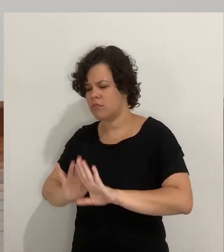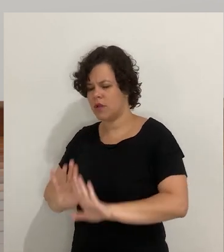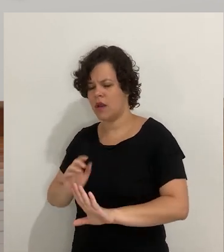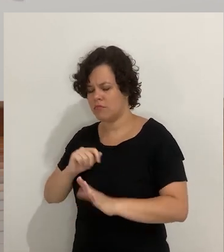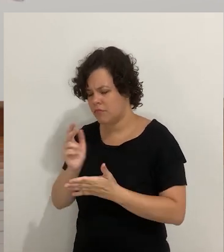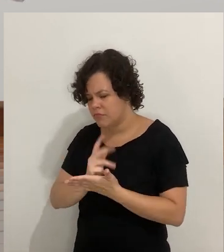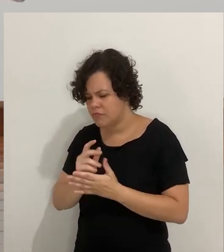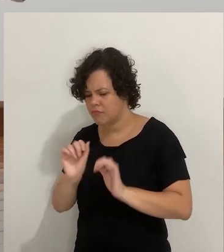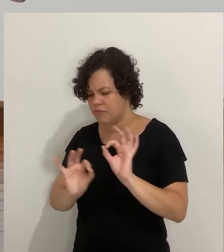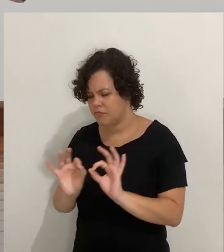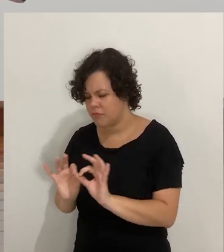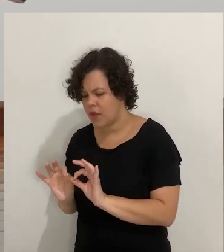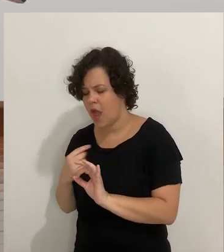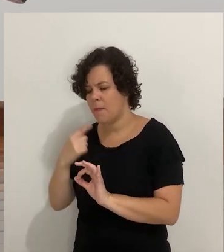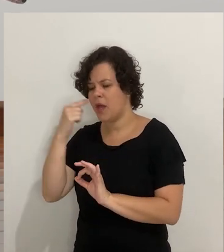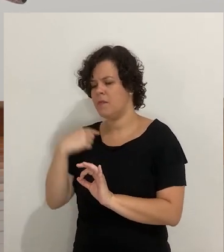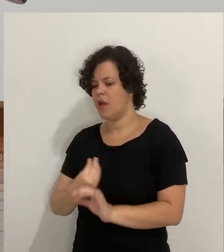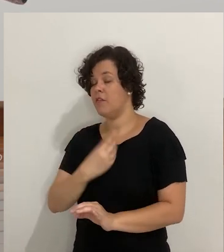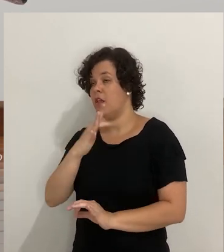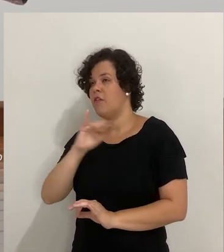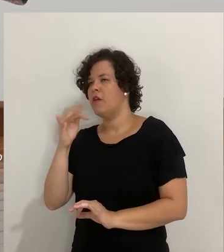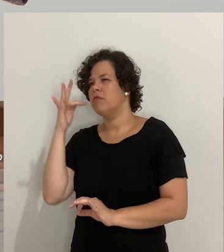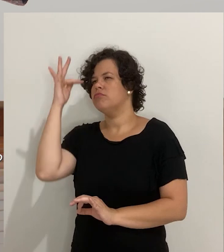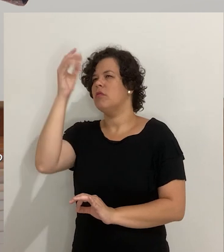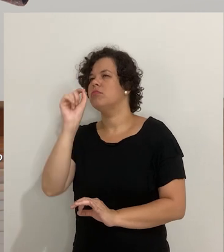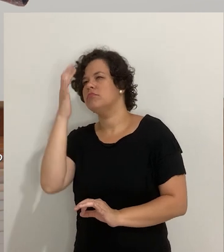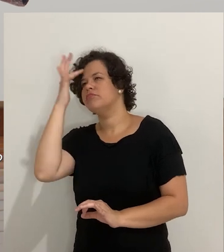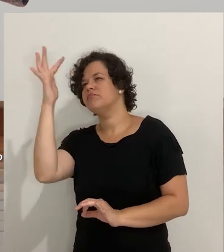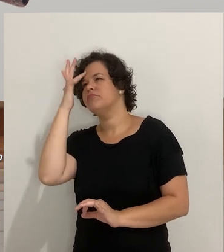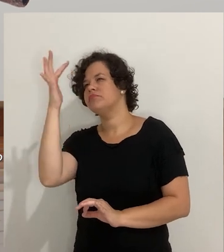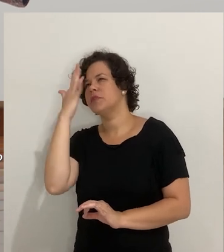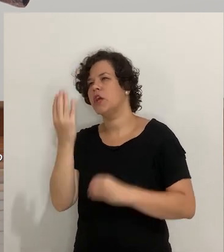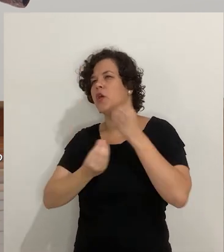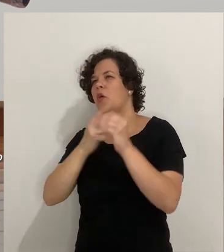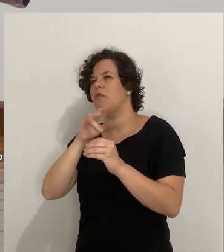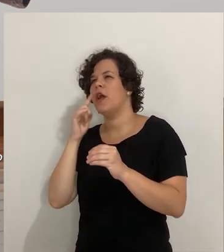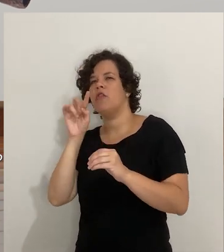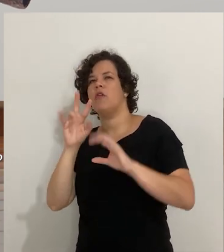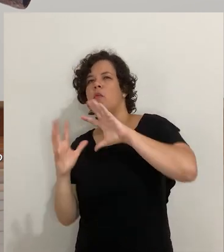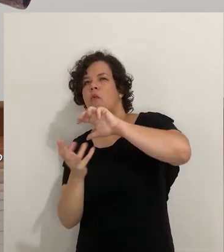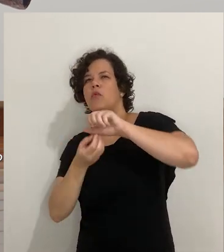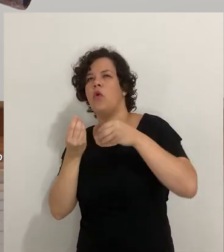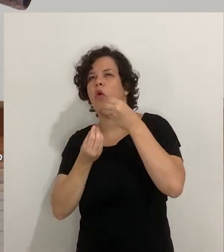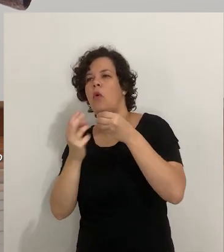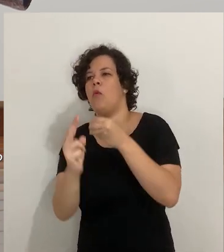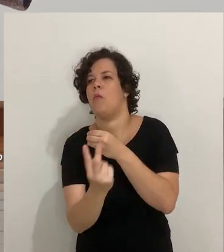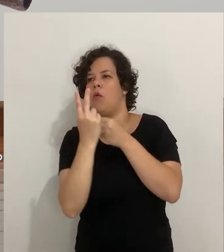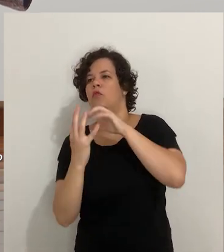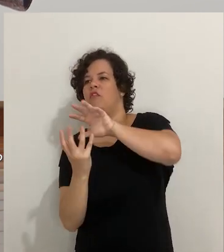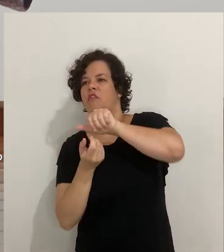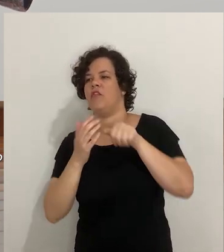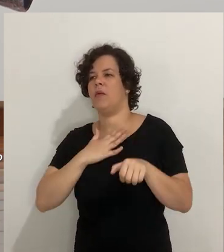que a sua vida vai criar um corpo, vai ter uma produção muito grande, como é que você vai enxergar o mundo, como é que você vai ser